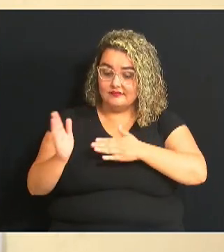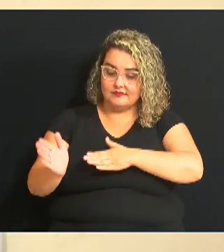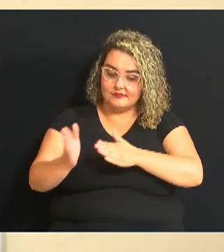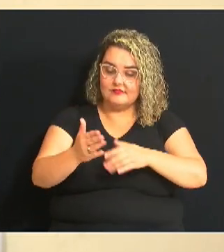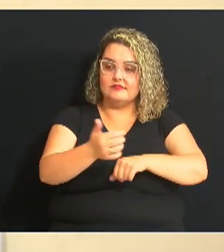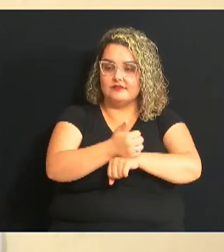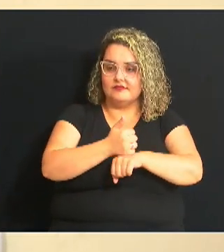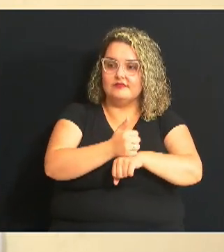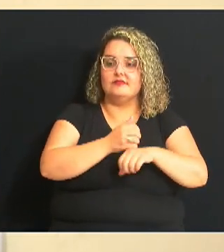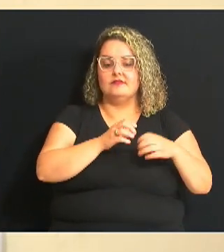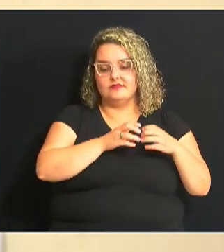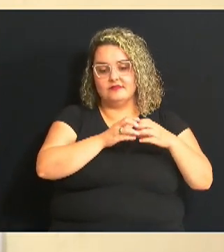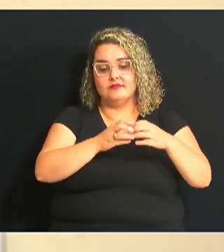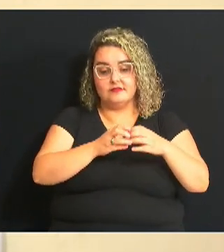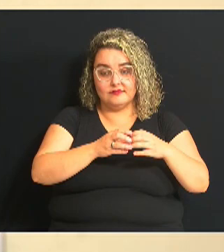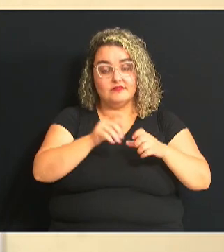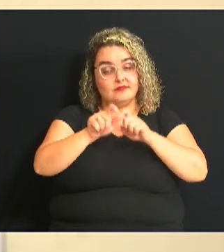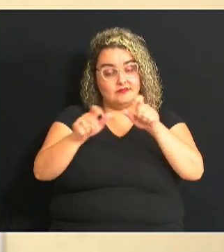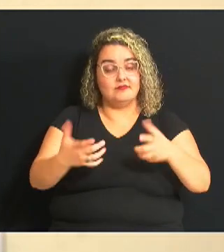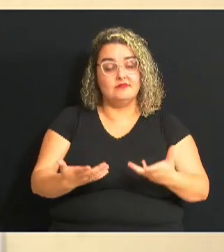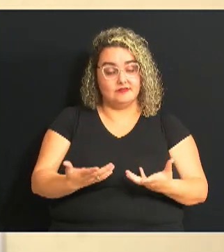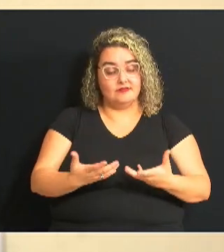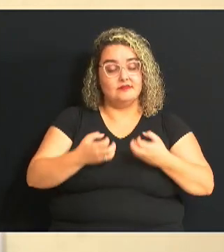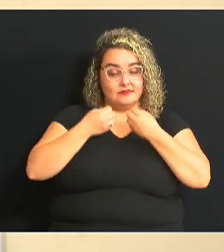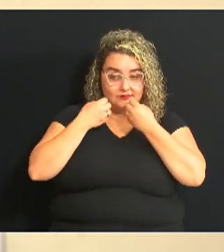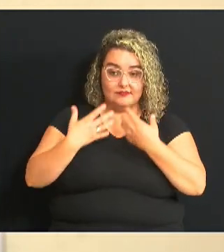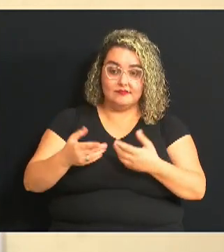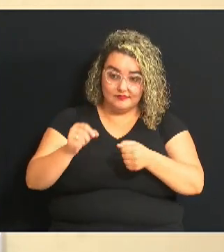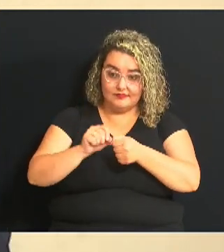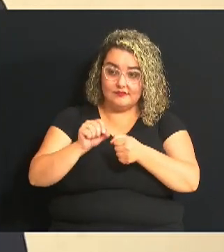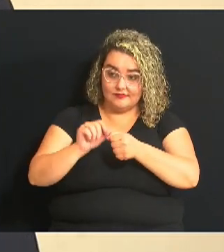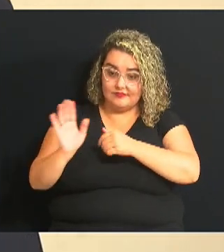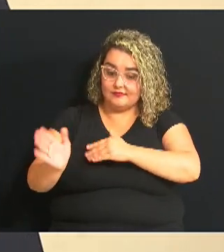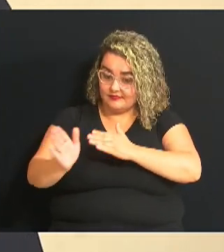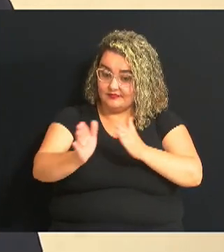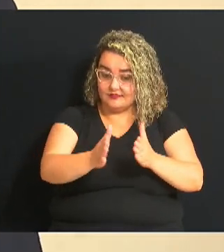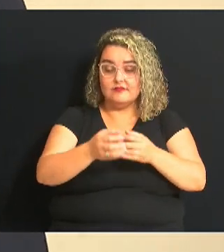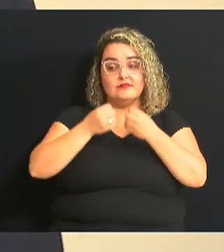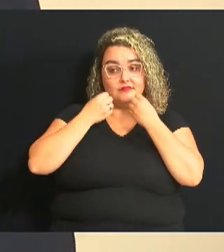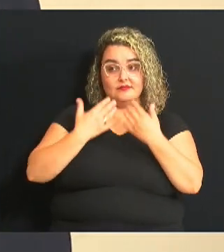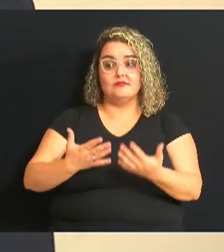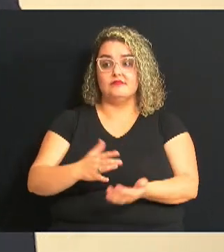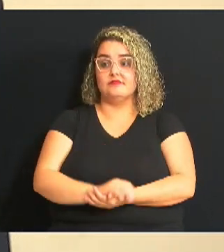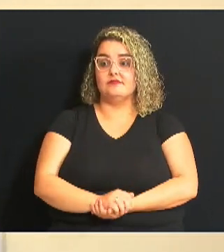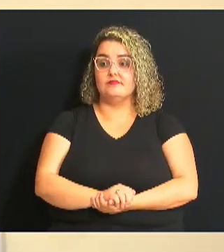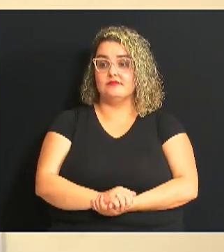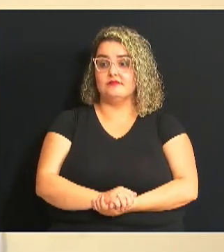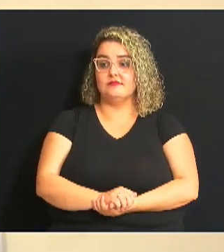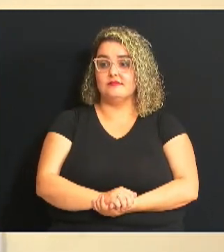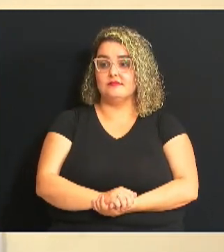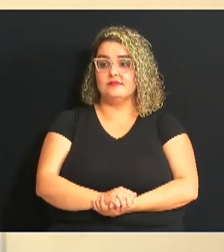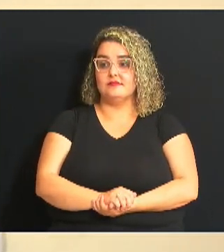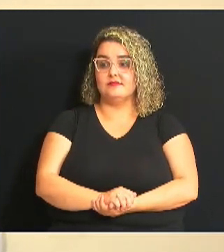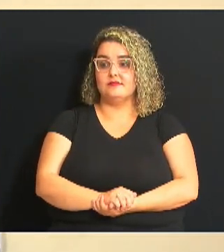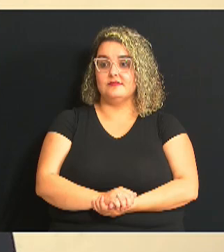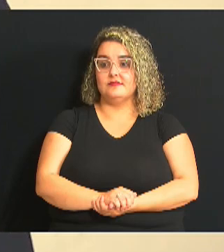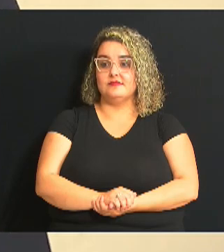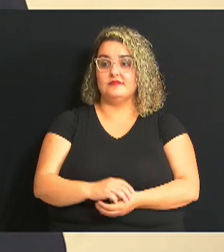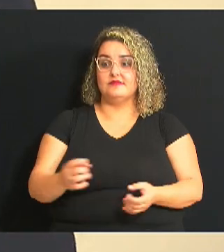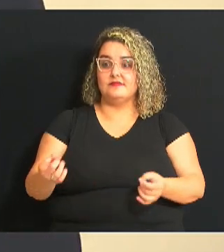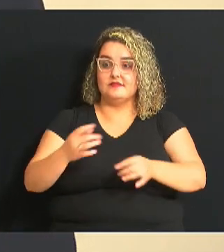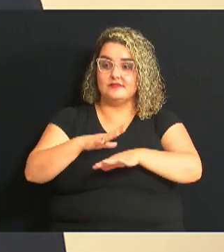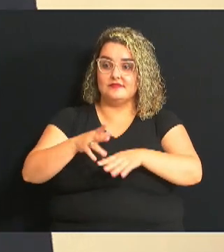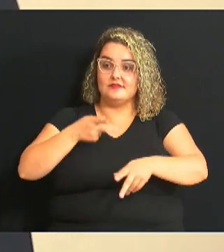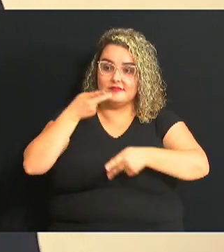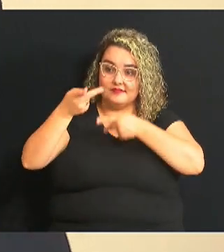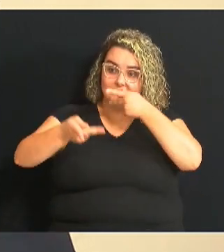com pessoas boas nos fazem também ir para caminhos bons. Então, eu encerro aqui